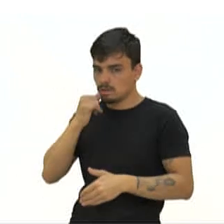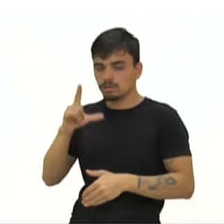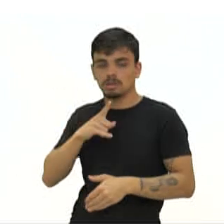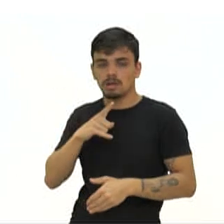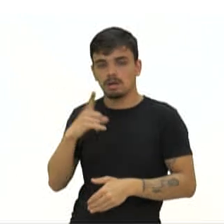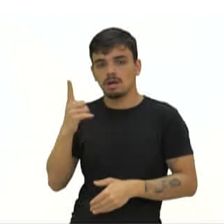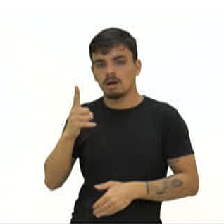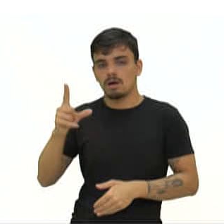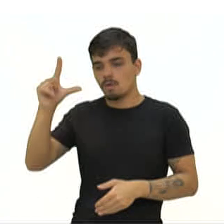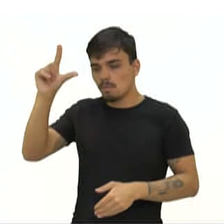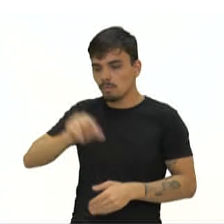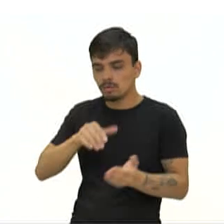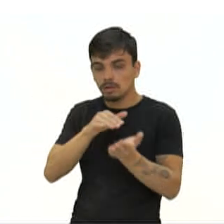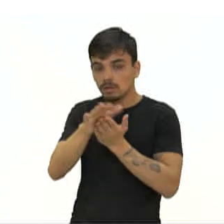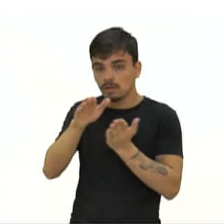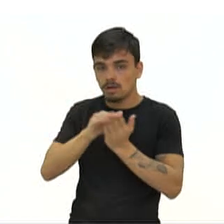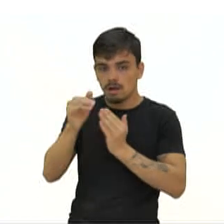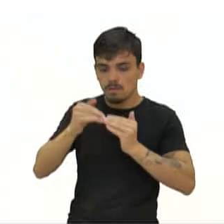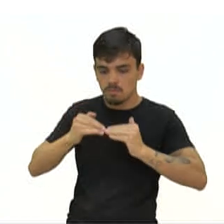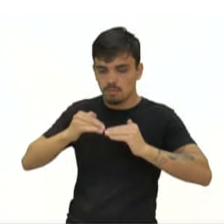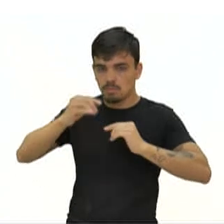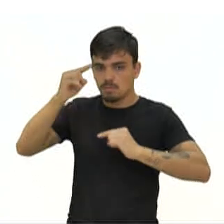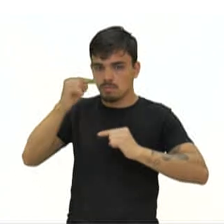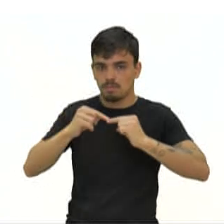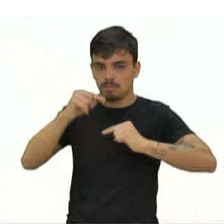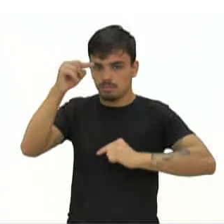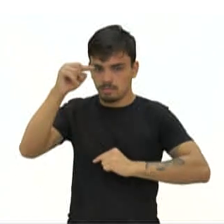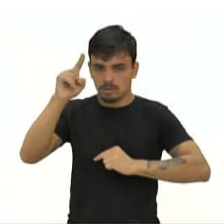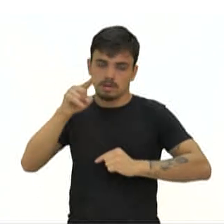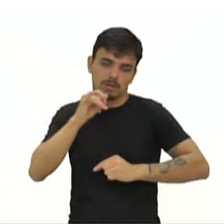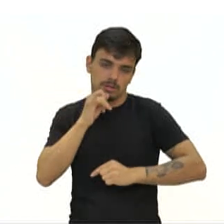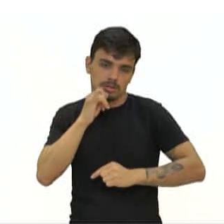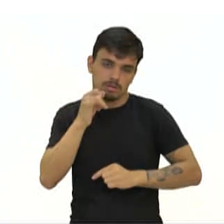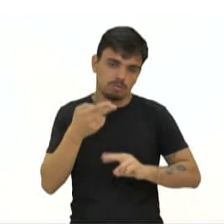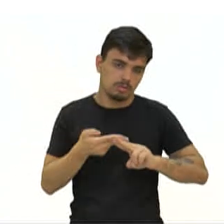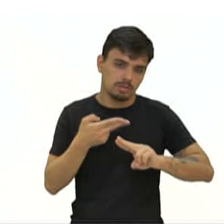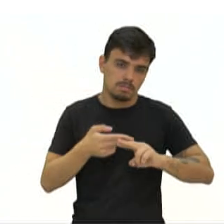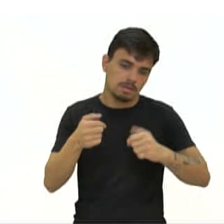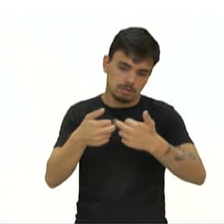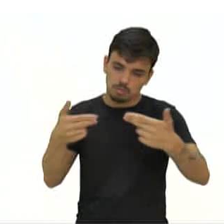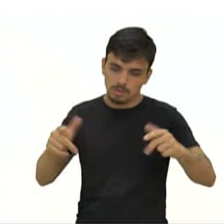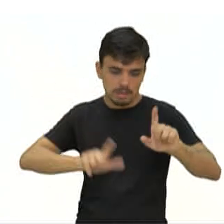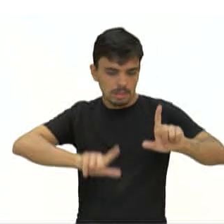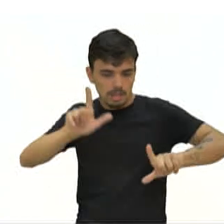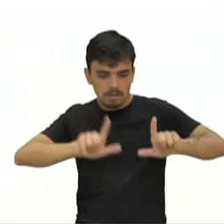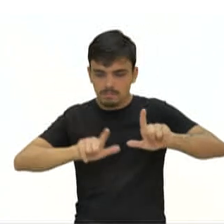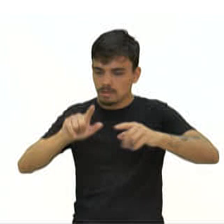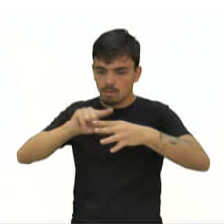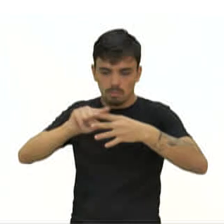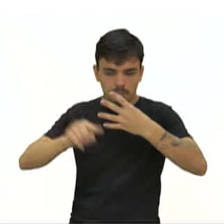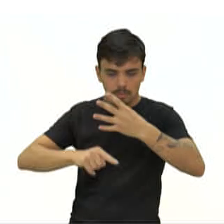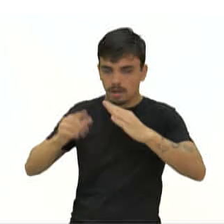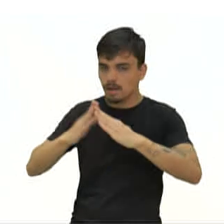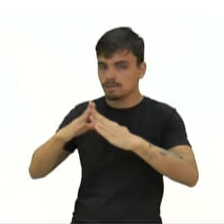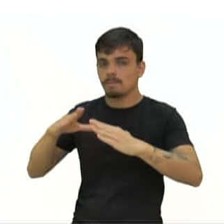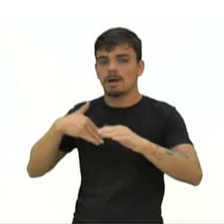sua potência de consumo aumenta. Né? Quanto mais aparelhos a gente liga na nossa casa, mais consumo de energia tem.